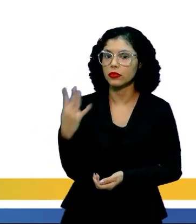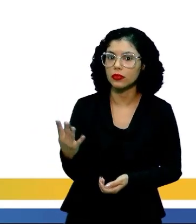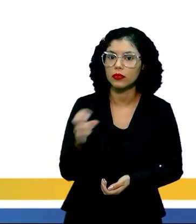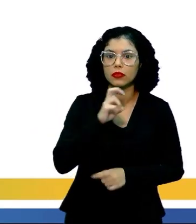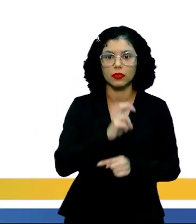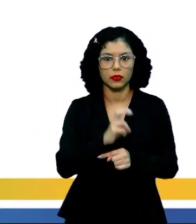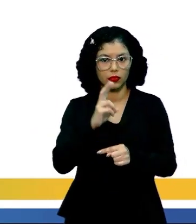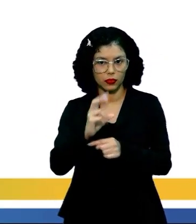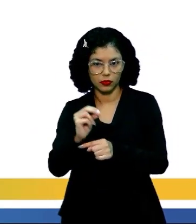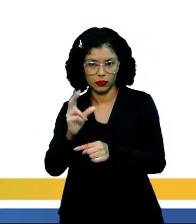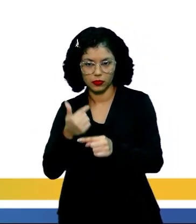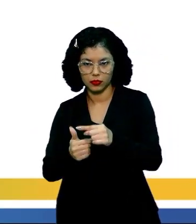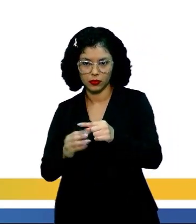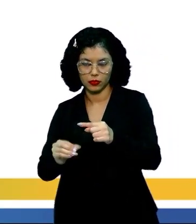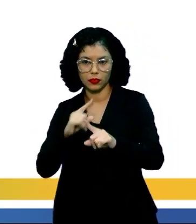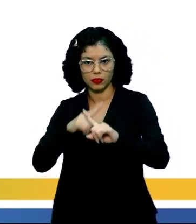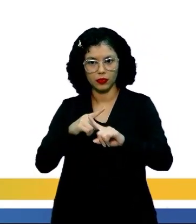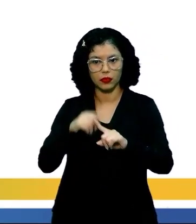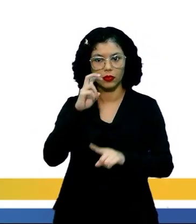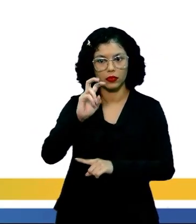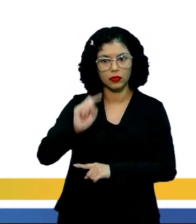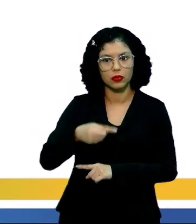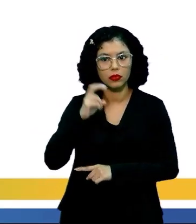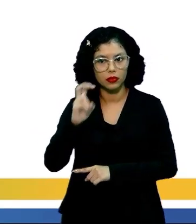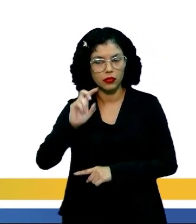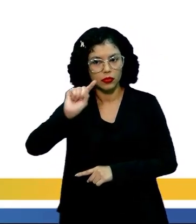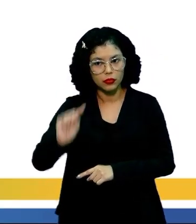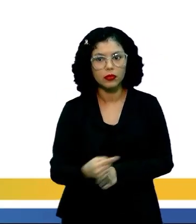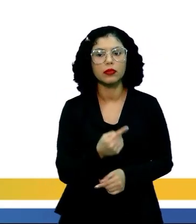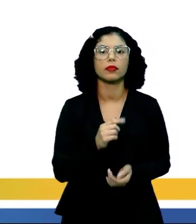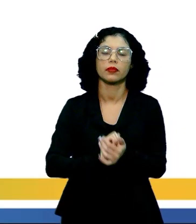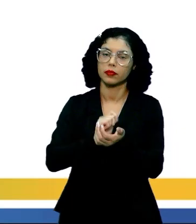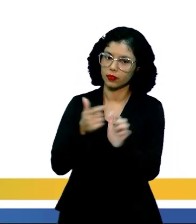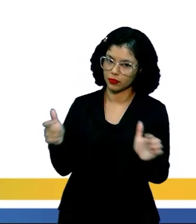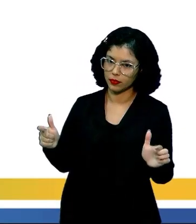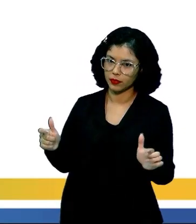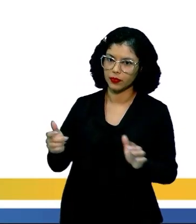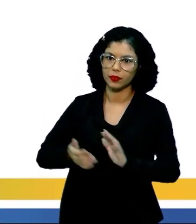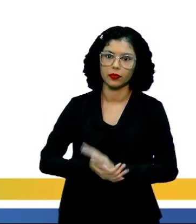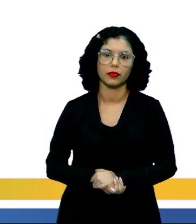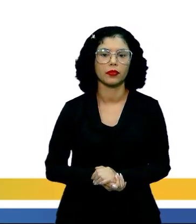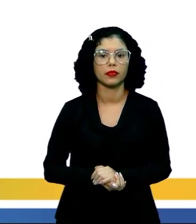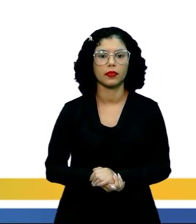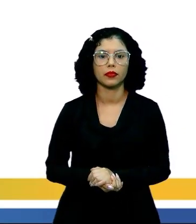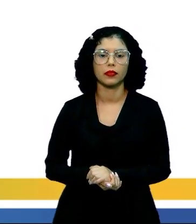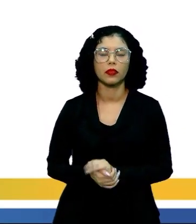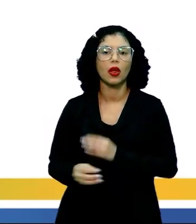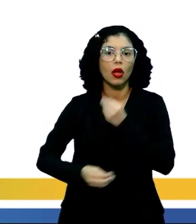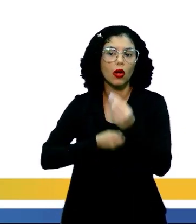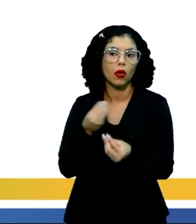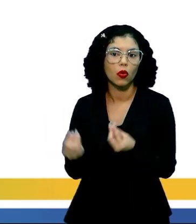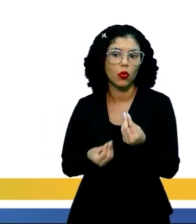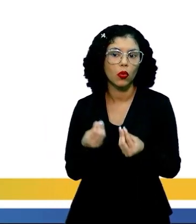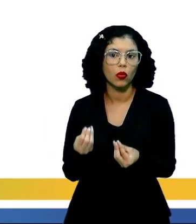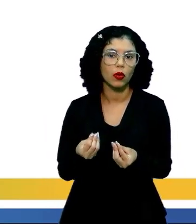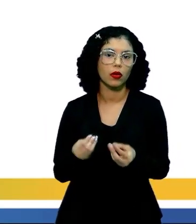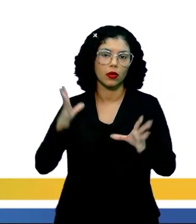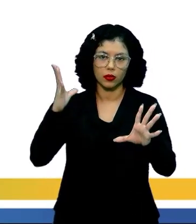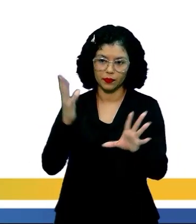dar 550 por 100, que equivale a 5,5 mil brinquedos de aumento. Como isso aqui foi